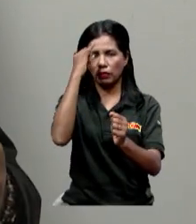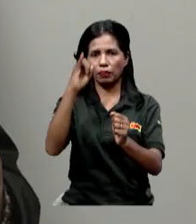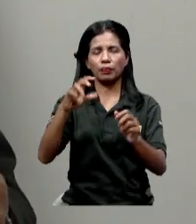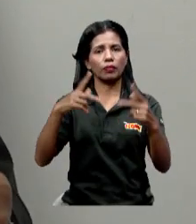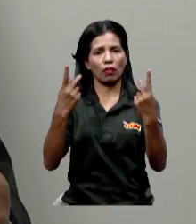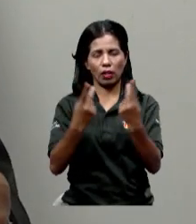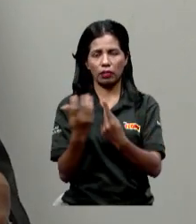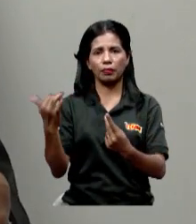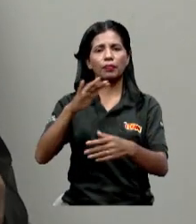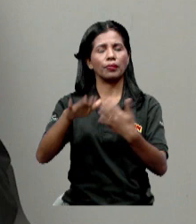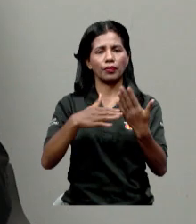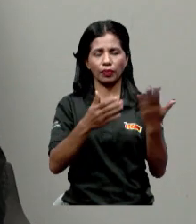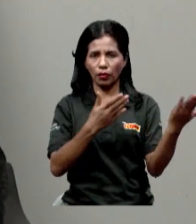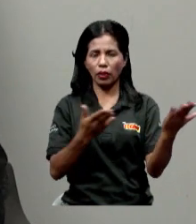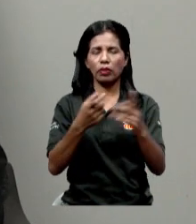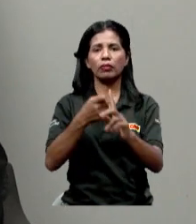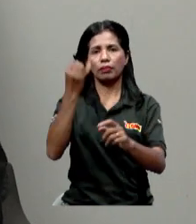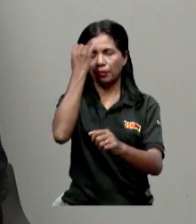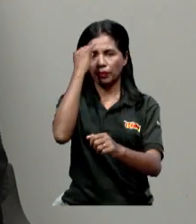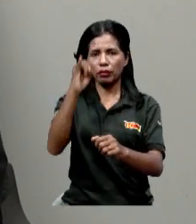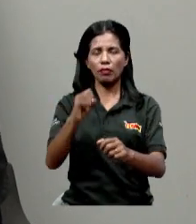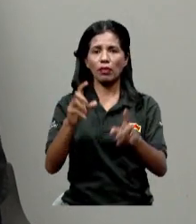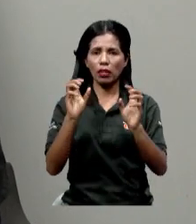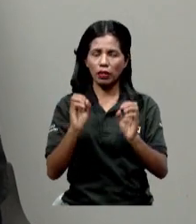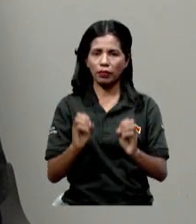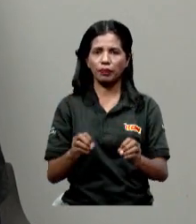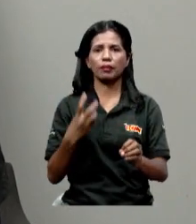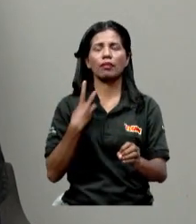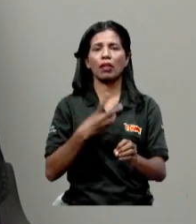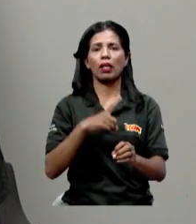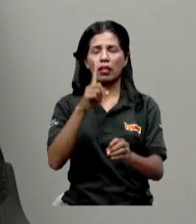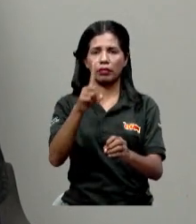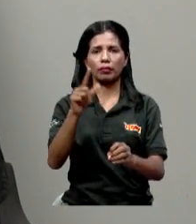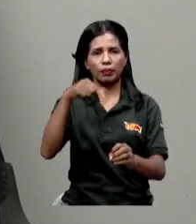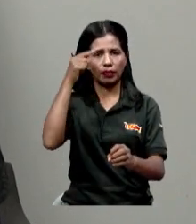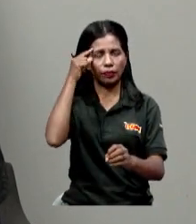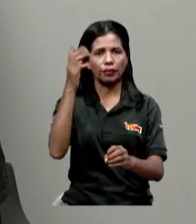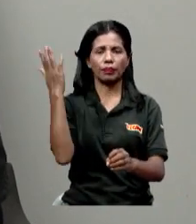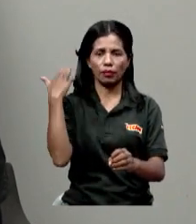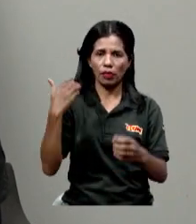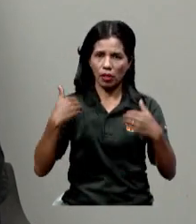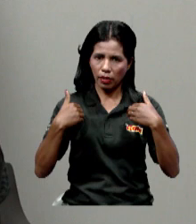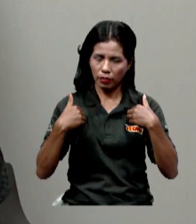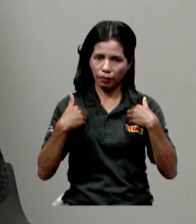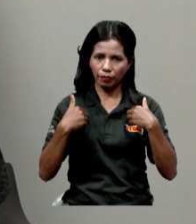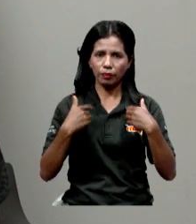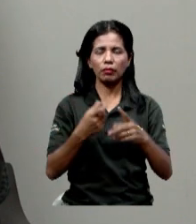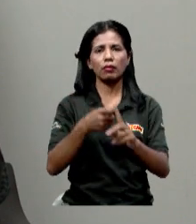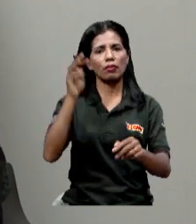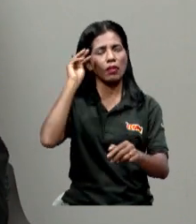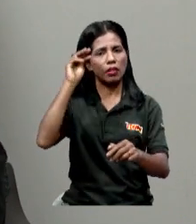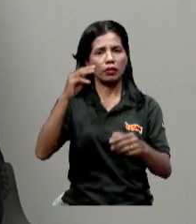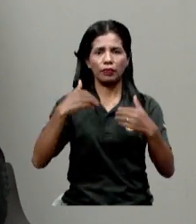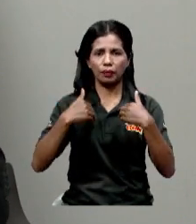sera hoto to hatamo India, antau obrigatório ida ne be maka governante sera iha, ma hosi minister ne iha